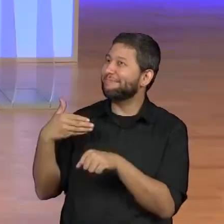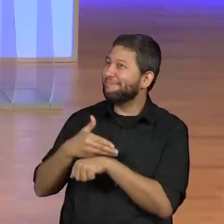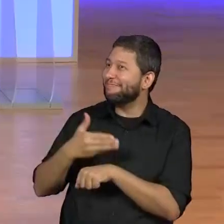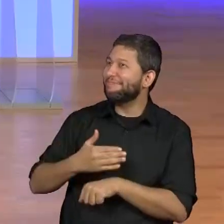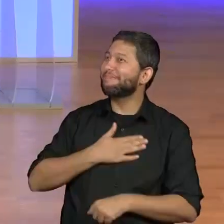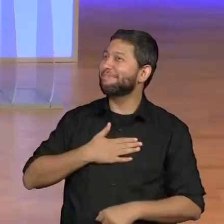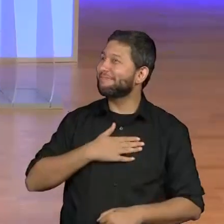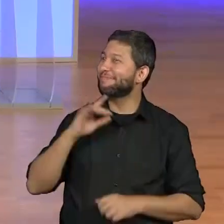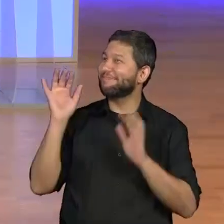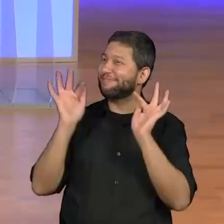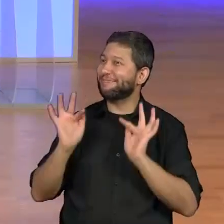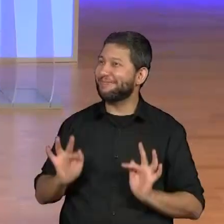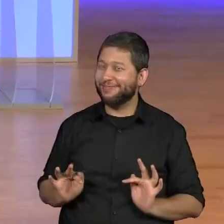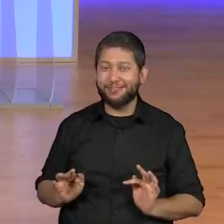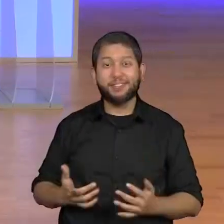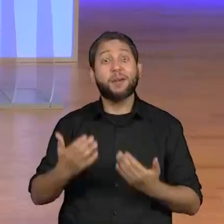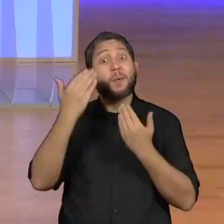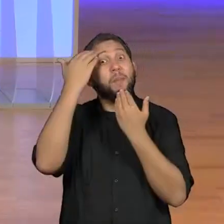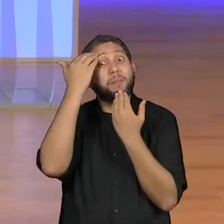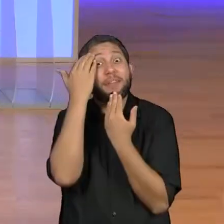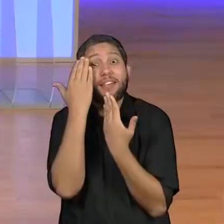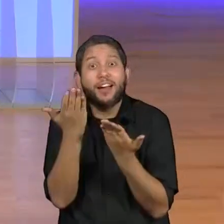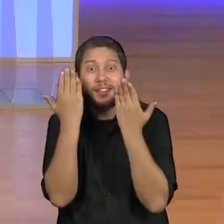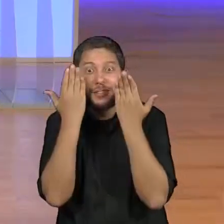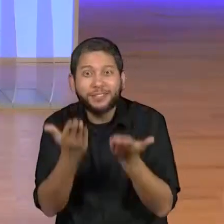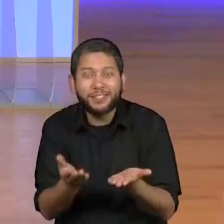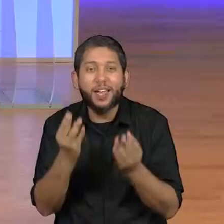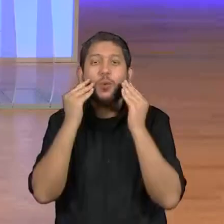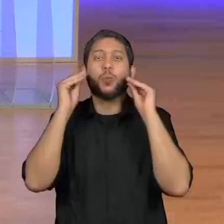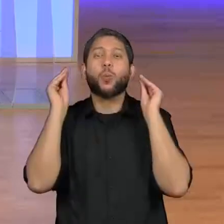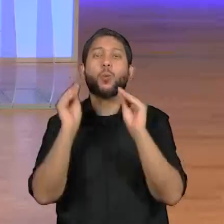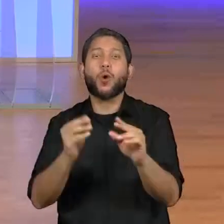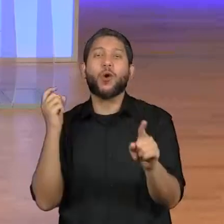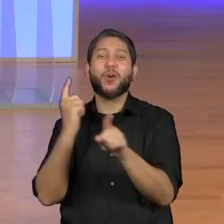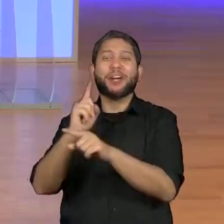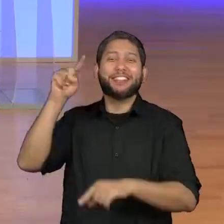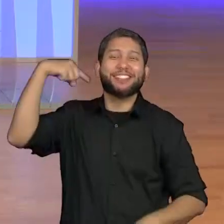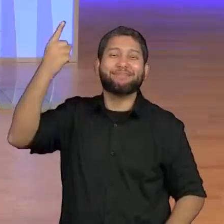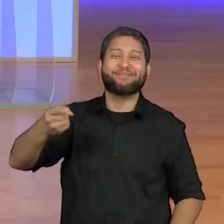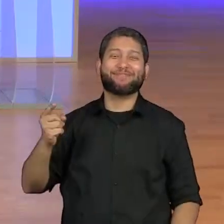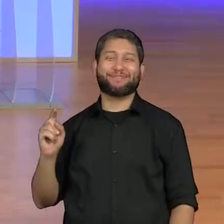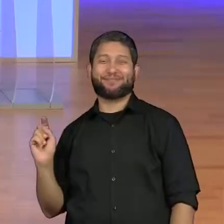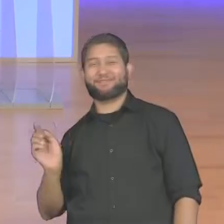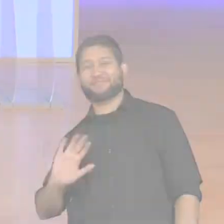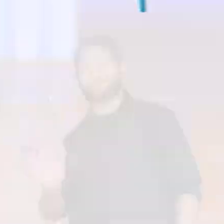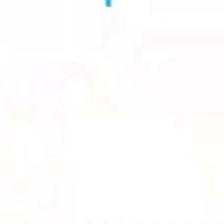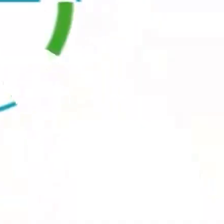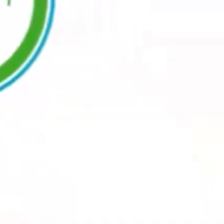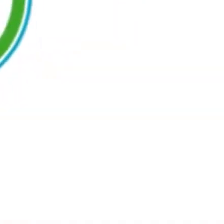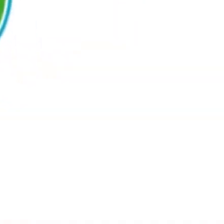pelo convite e muito bom tê-los conosco. Um super beijo e até a próxima. Tchau, tchau, pessoal.